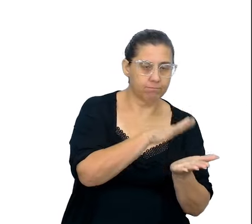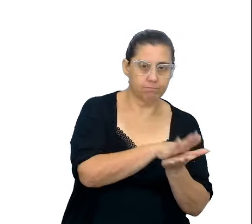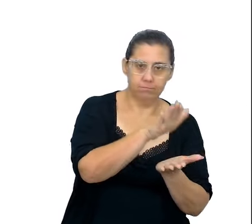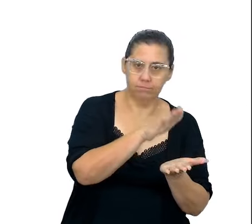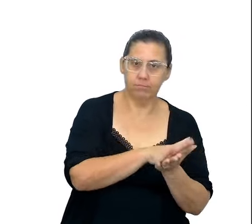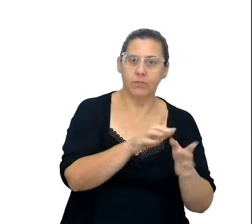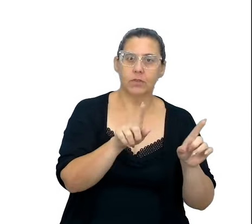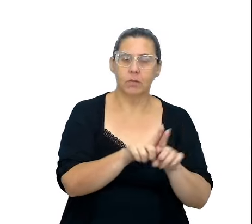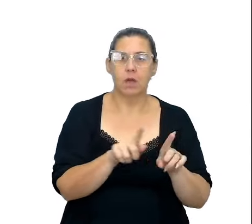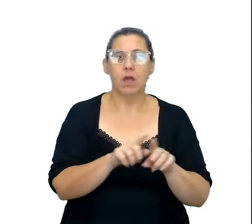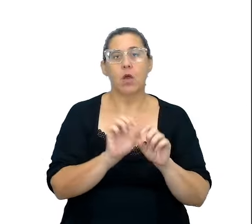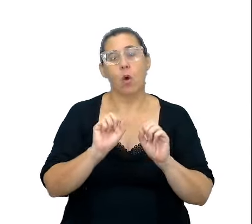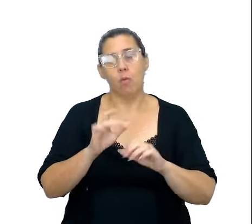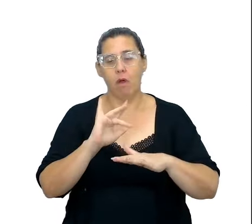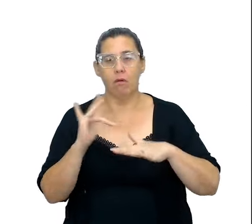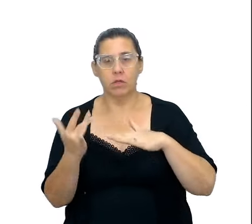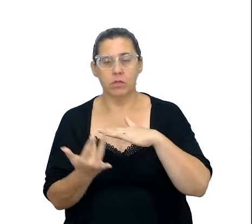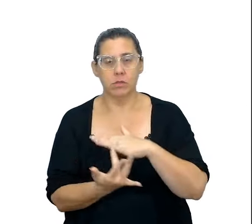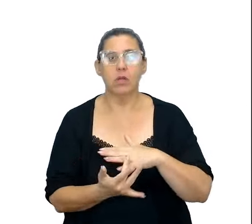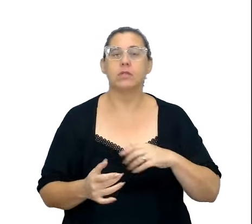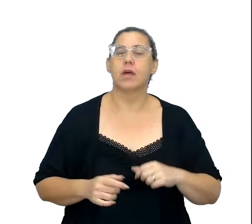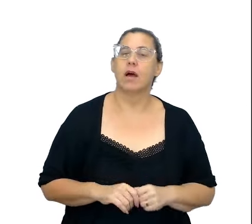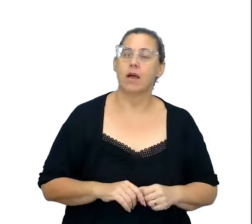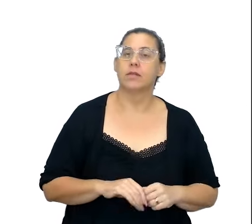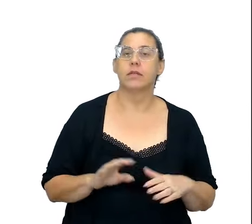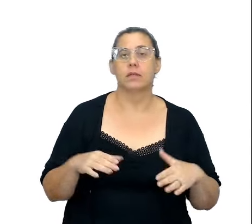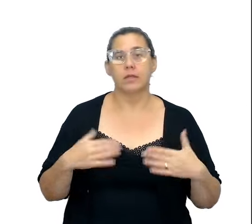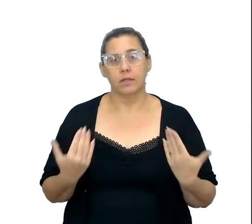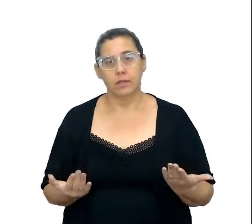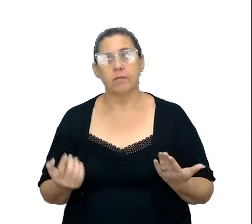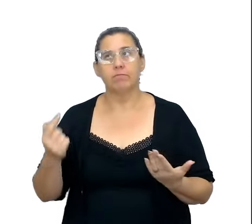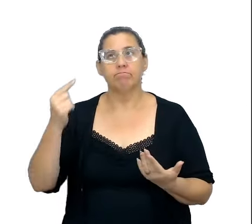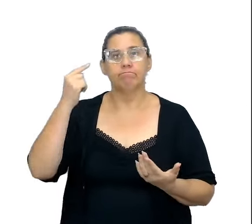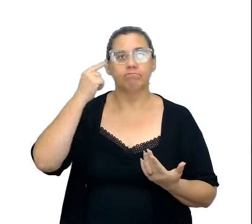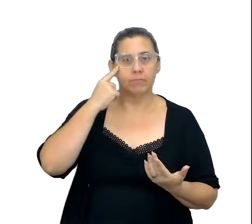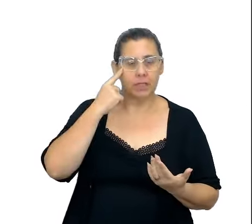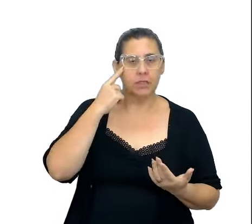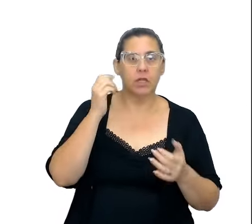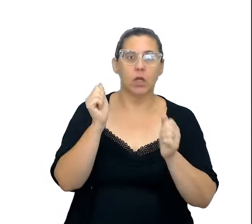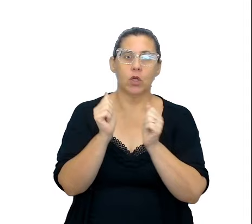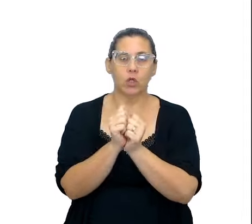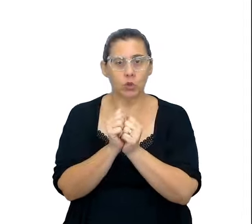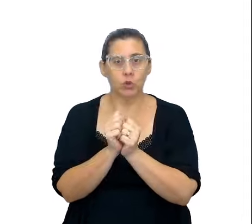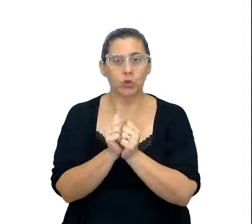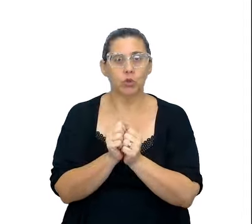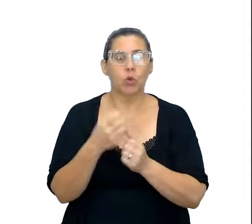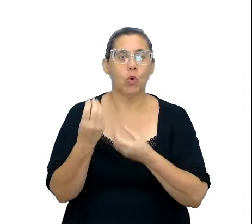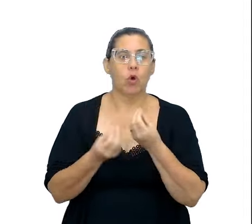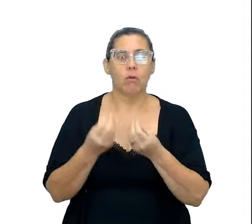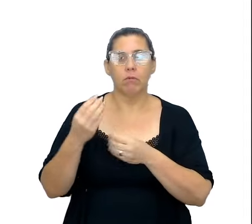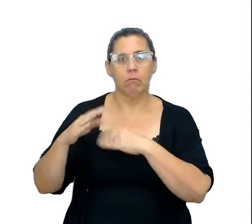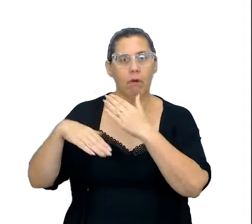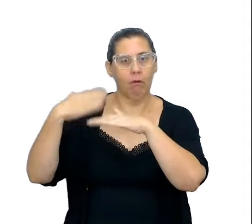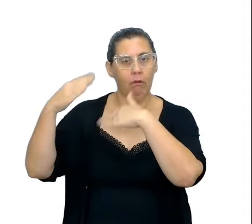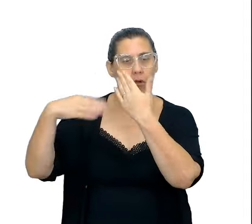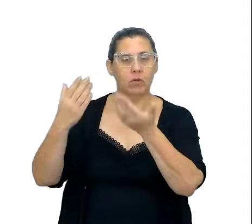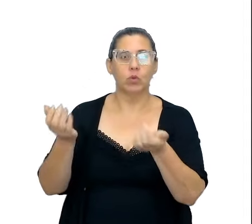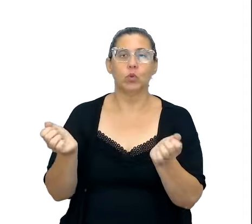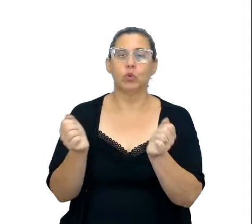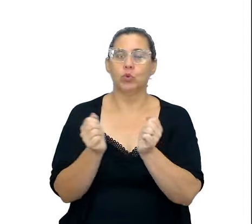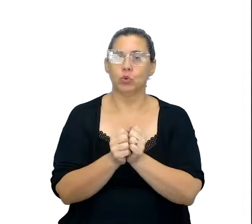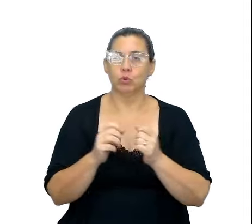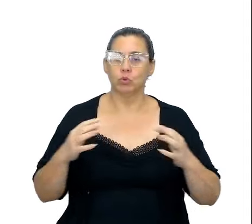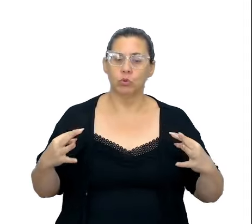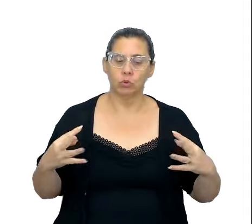redes sociais, né, enfim, vai ficar então aí para pensar, né, junto com a turma que será desenvolvida, junto dos